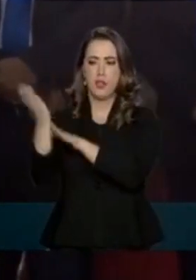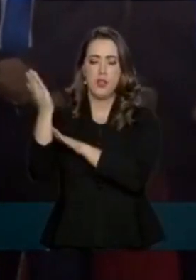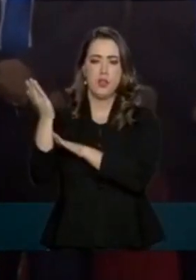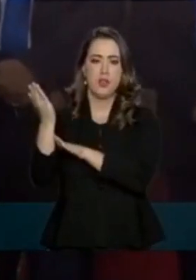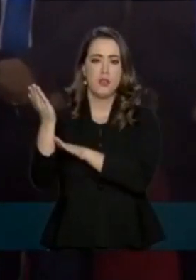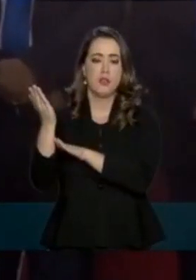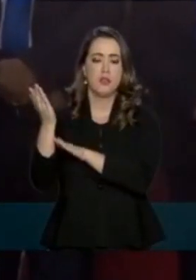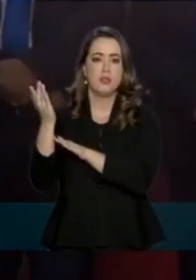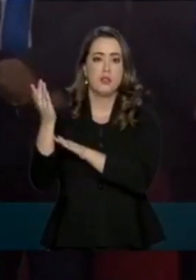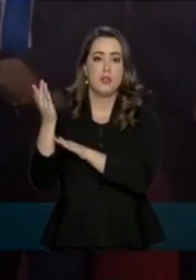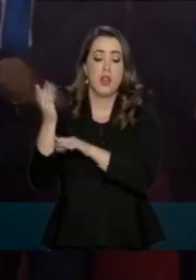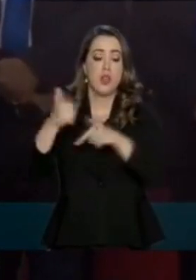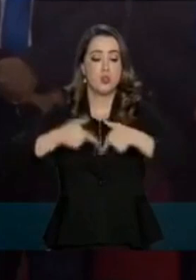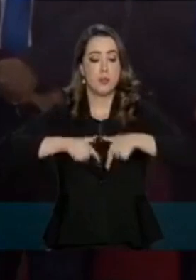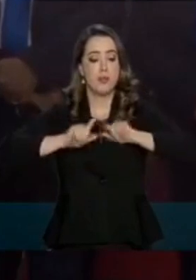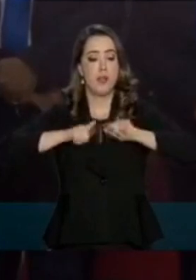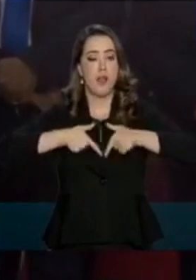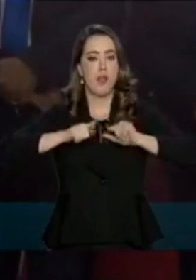para o Estado de Israel.